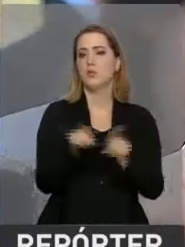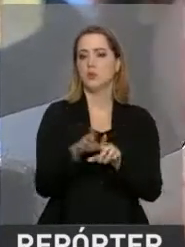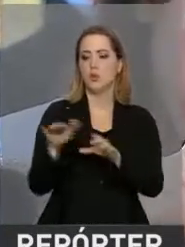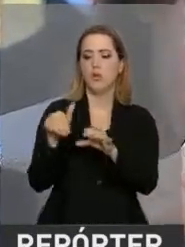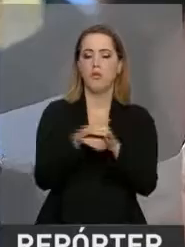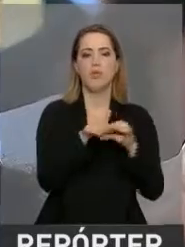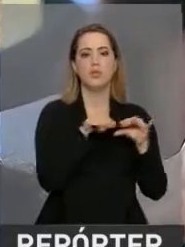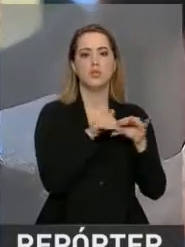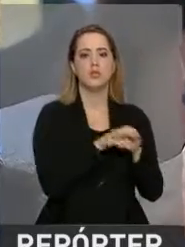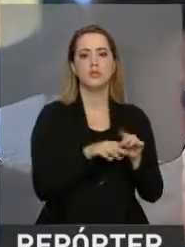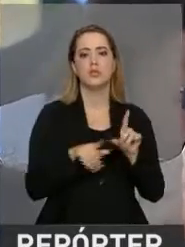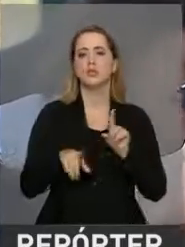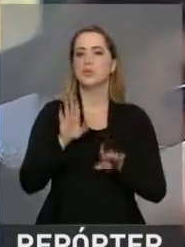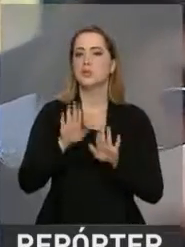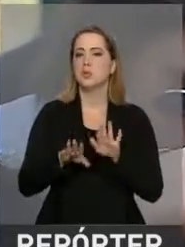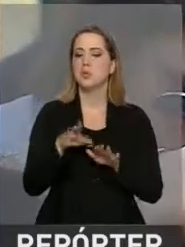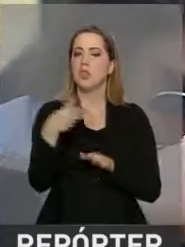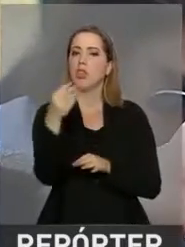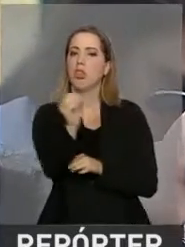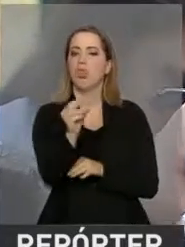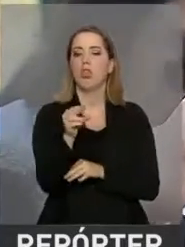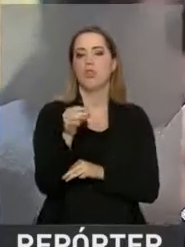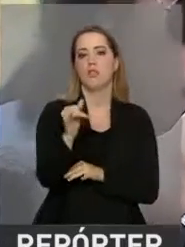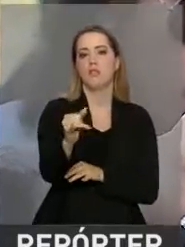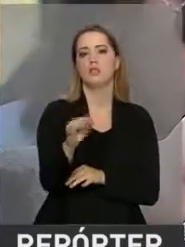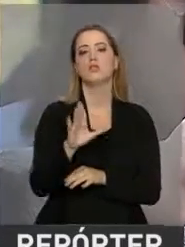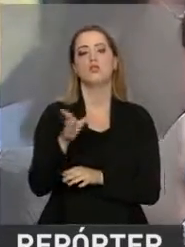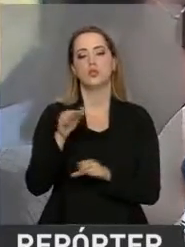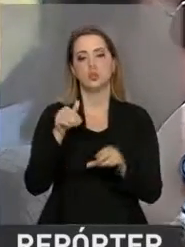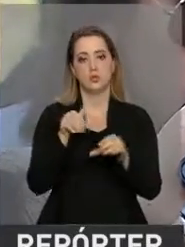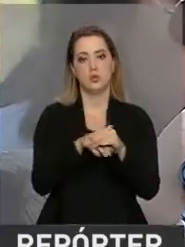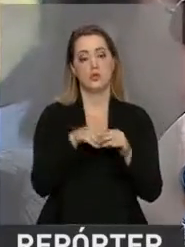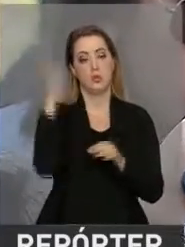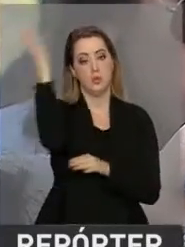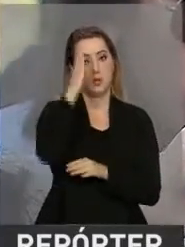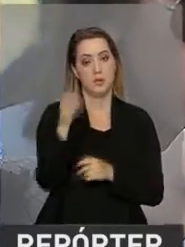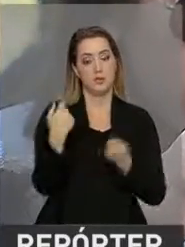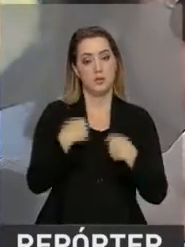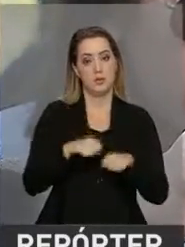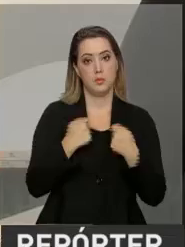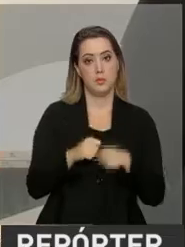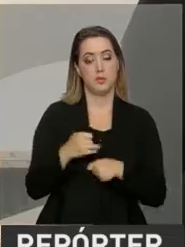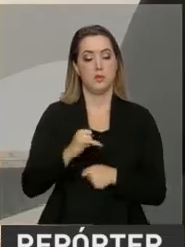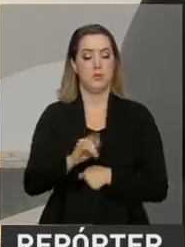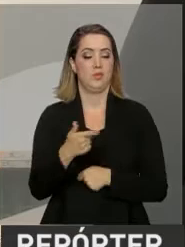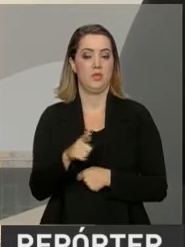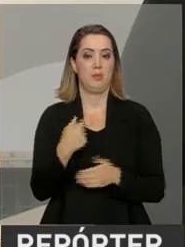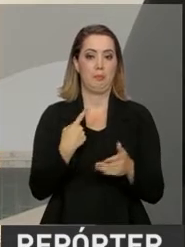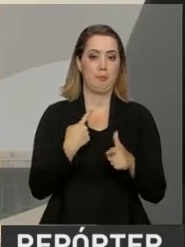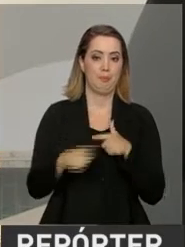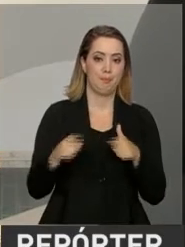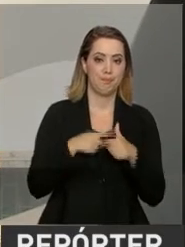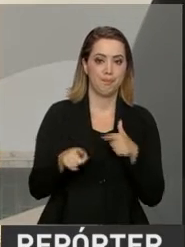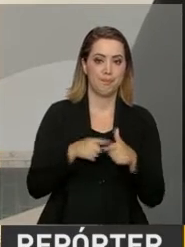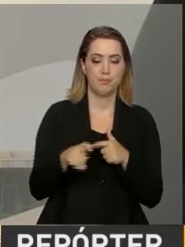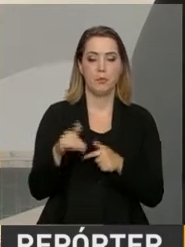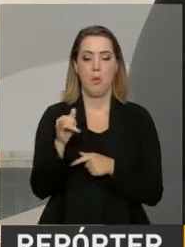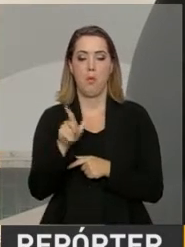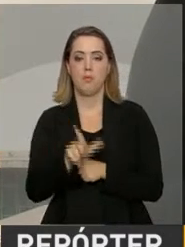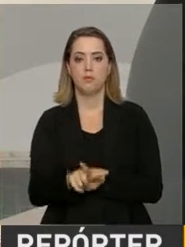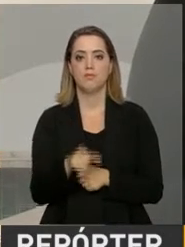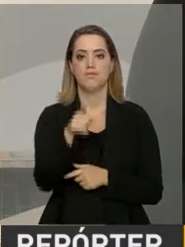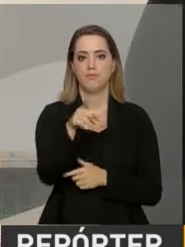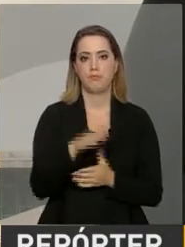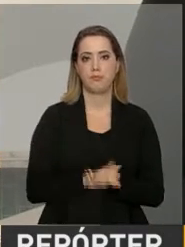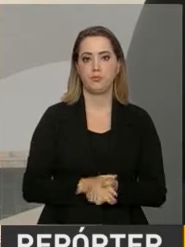vota em 30 dias o senado vota o brasil precisa se não haverá um colapso fiscal que a pec fixa um limite para as